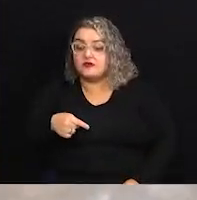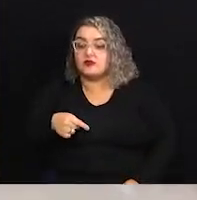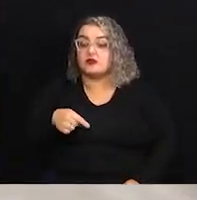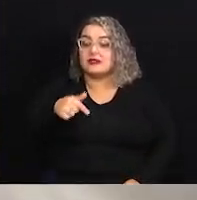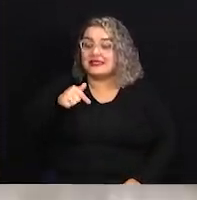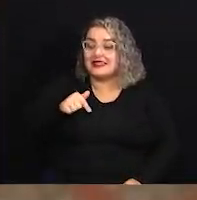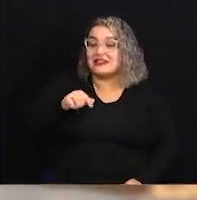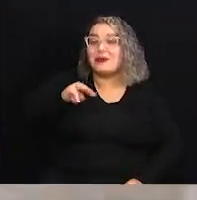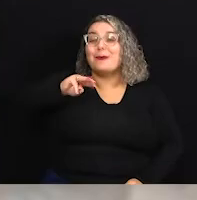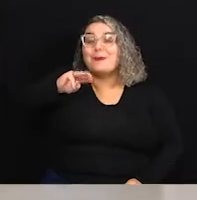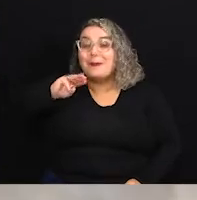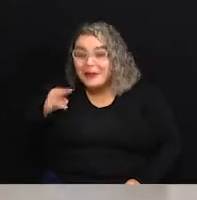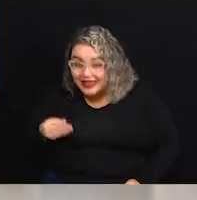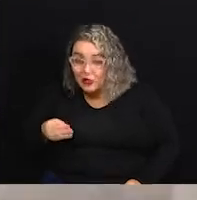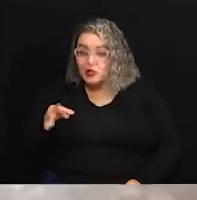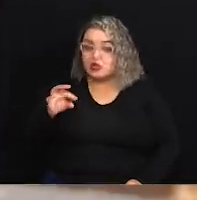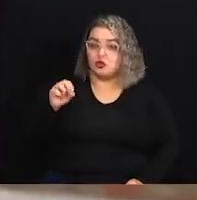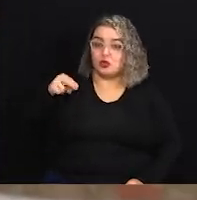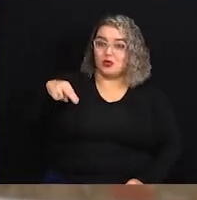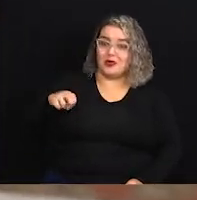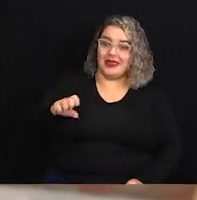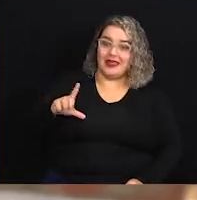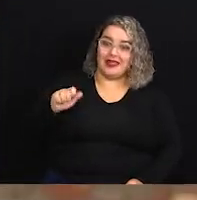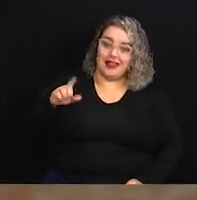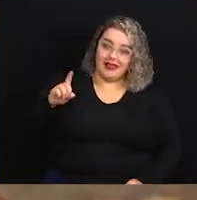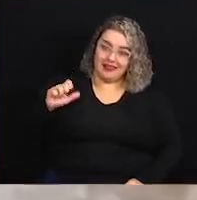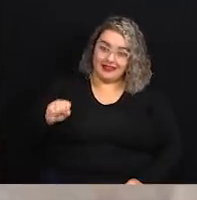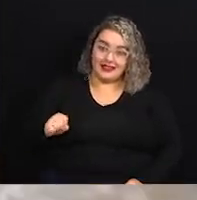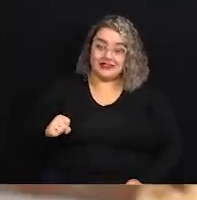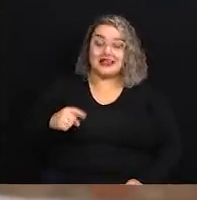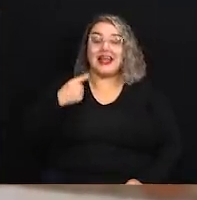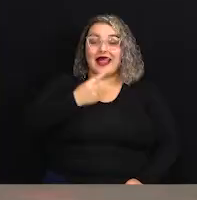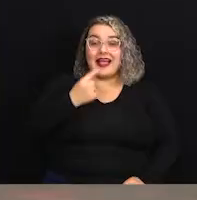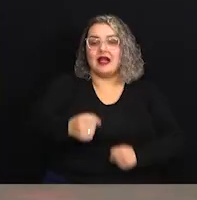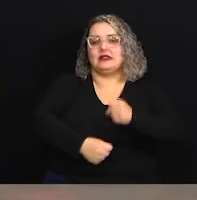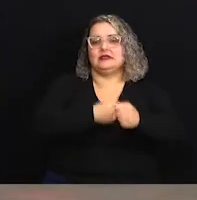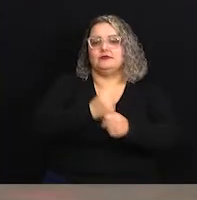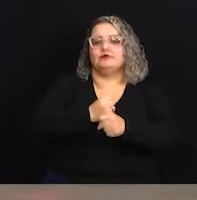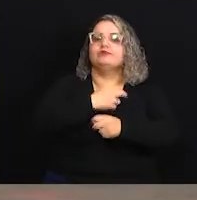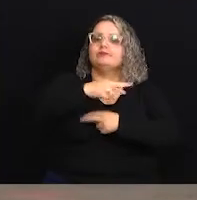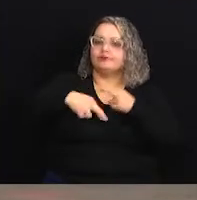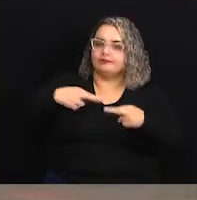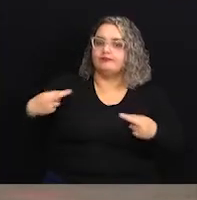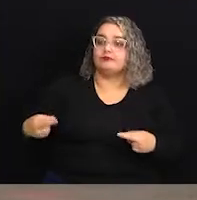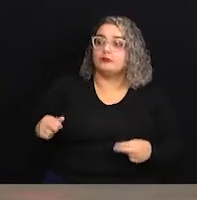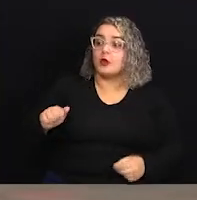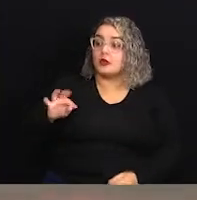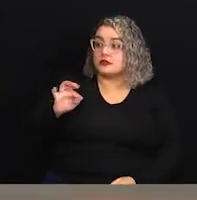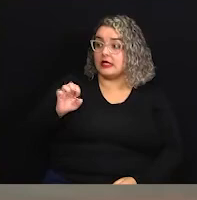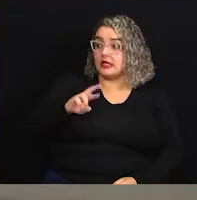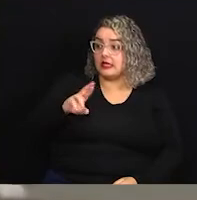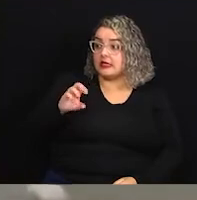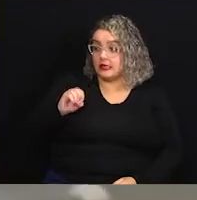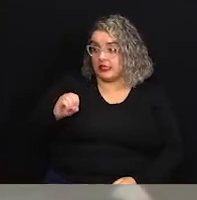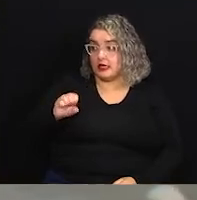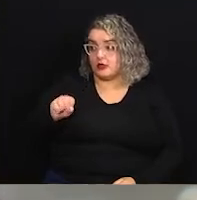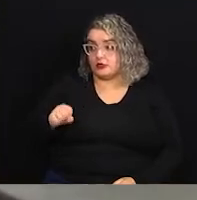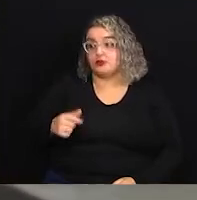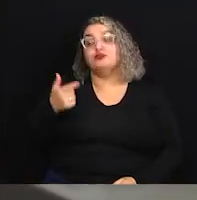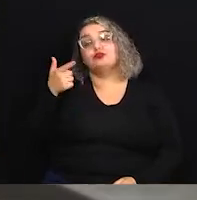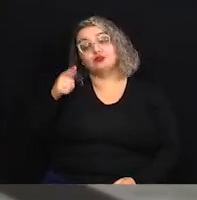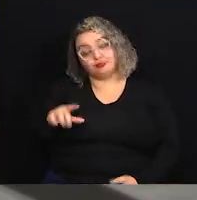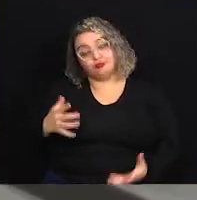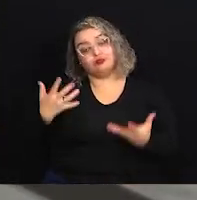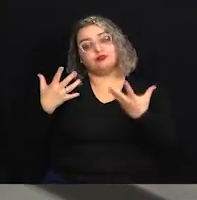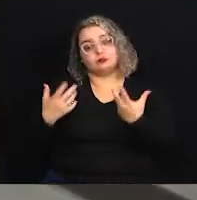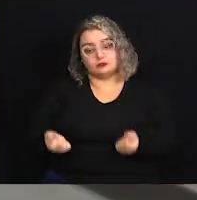27,7 milhões de toneladas anuais de resíduos recicláveis. Os aterros sanitários continuam